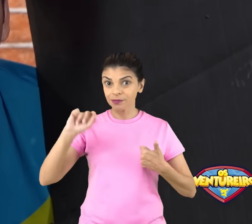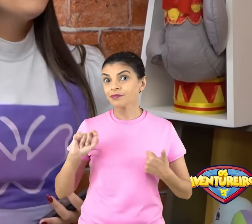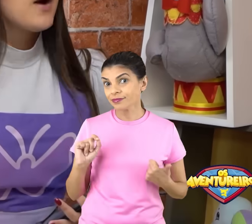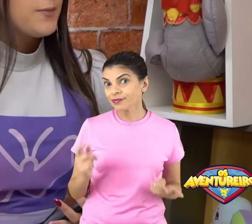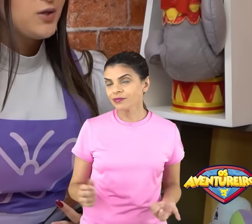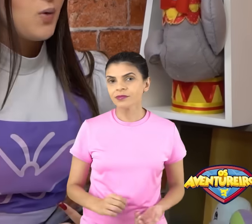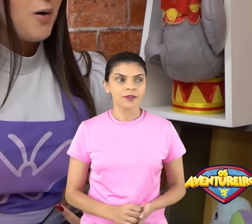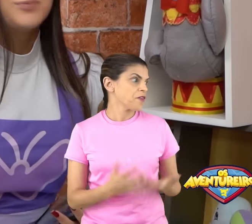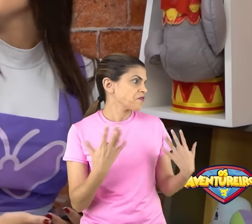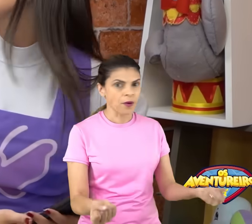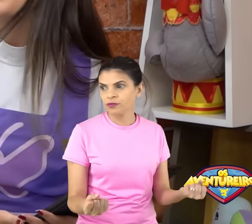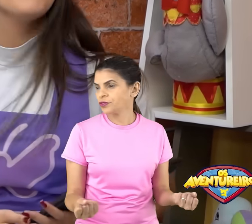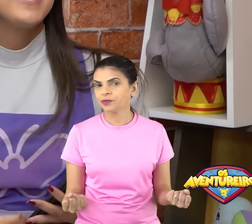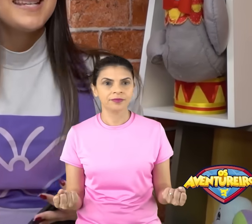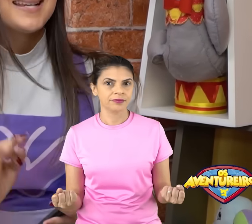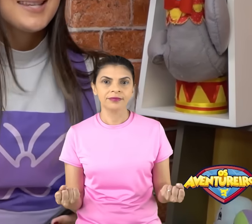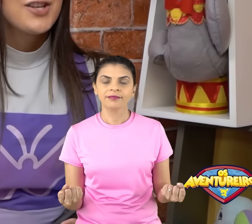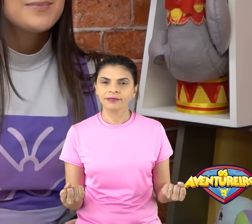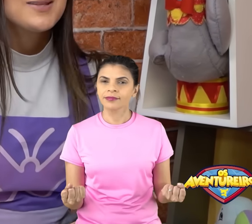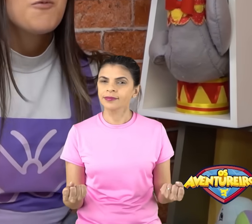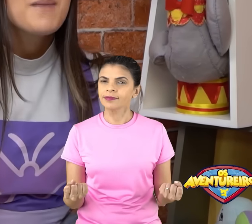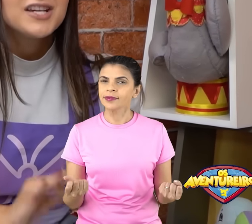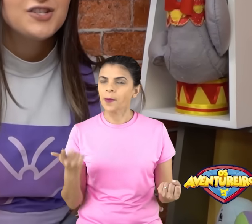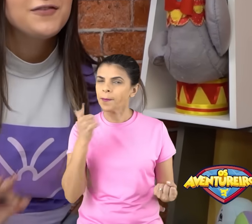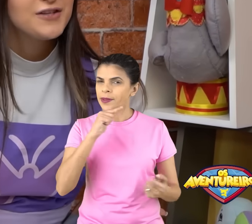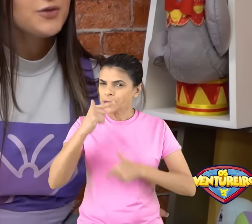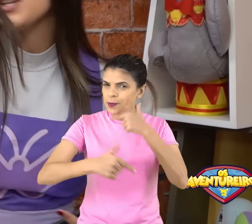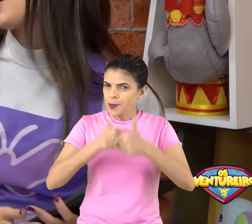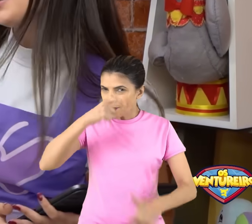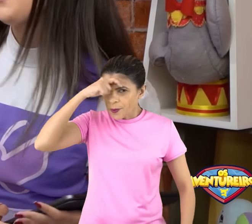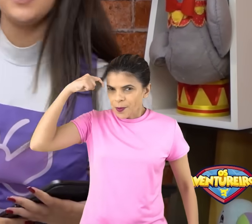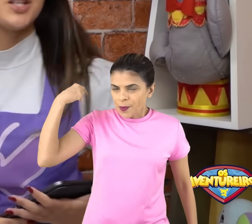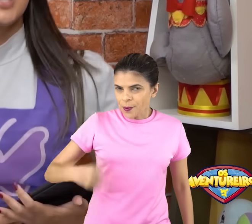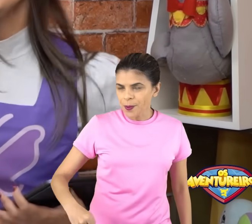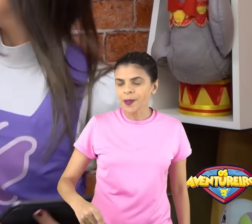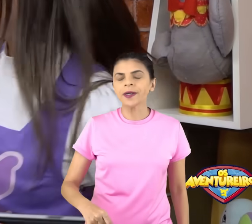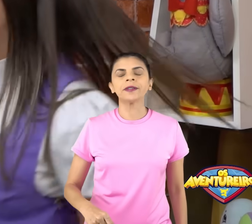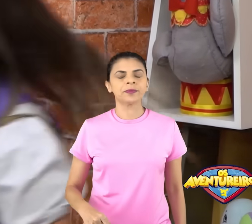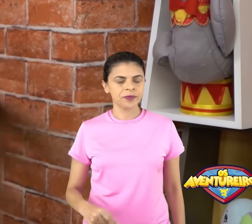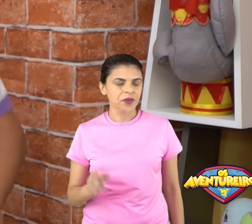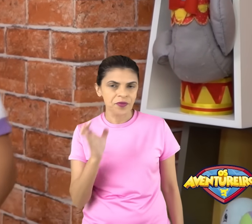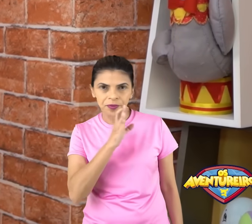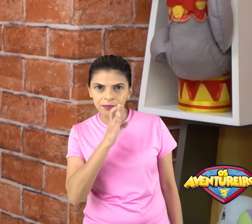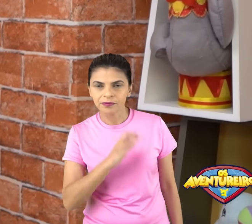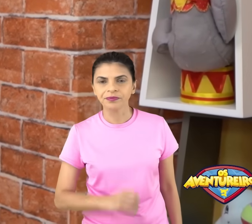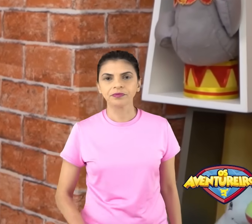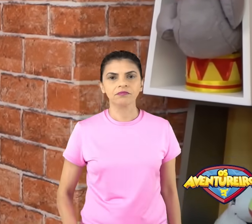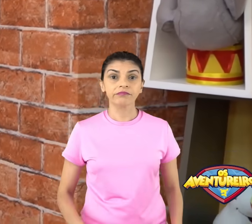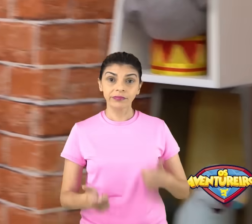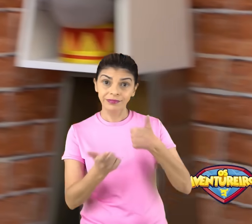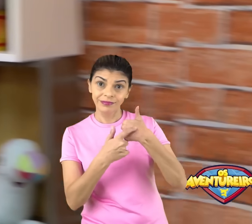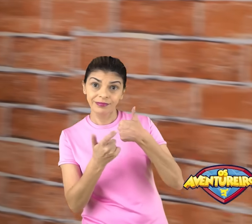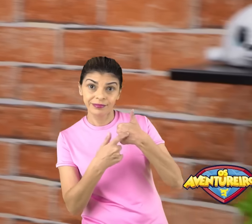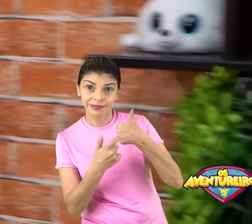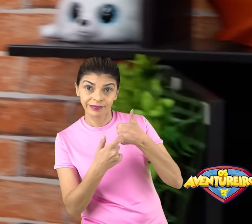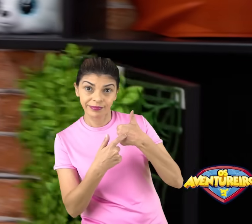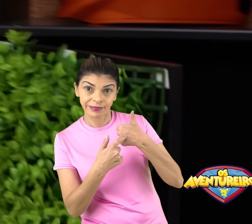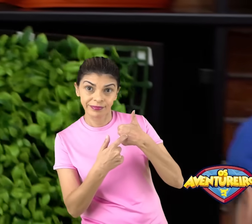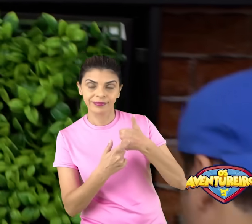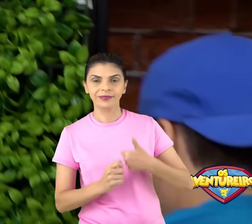hoje. Vamos, pessoal. Talvez essa seja a missão mais difícil das nossas vidas. Vamos. Deixem um like aí pra